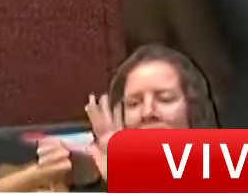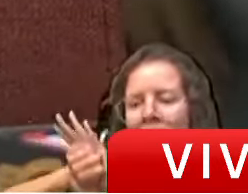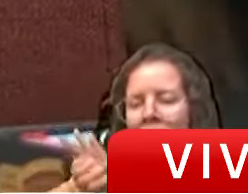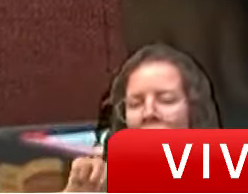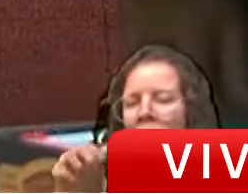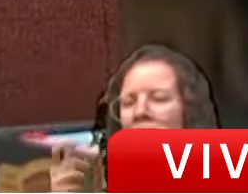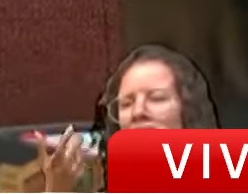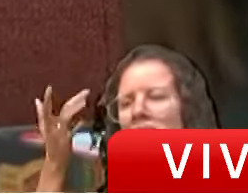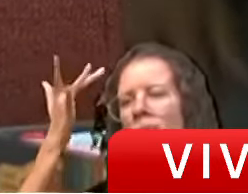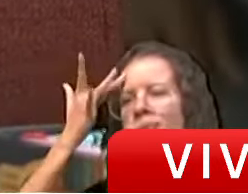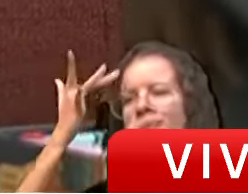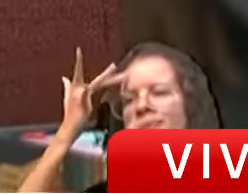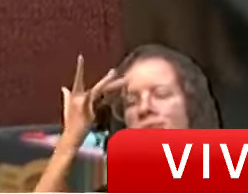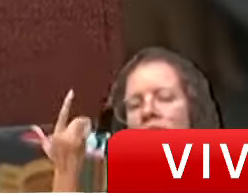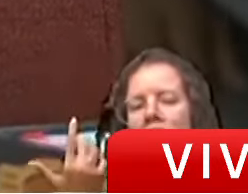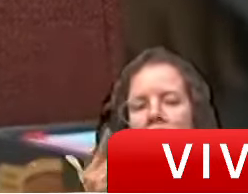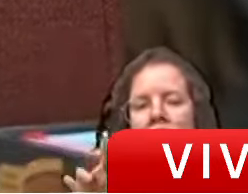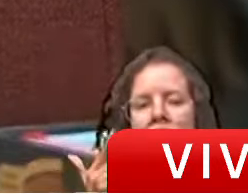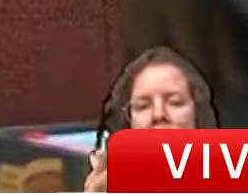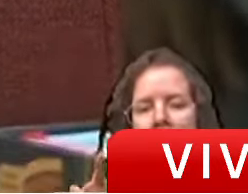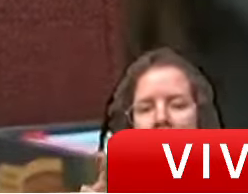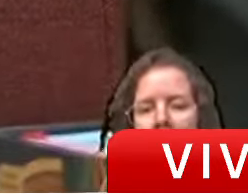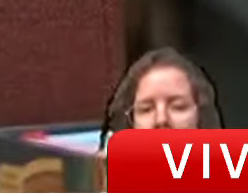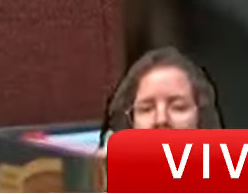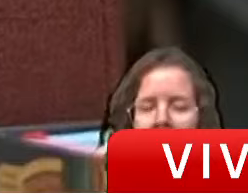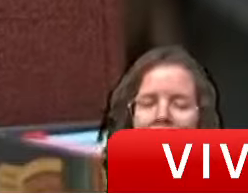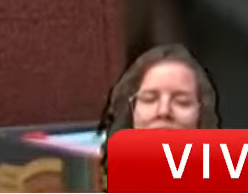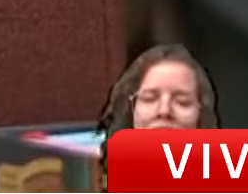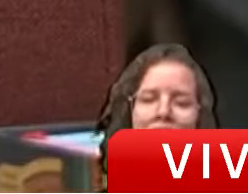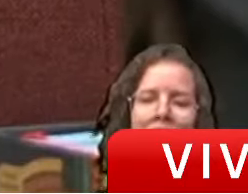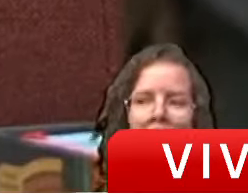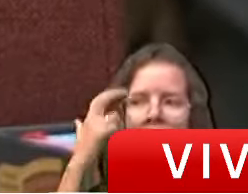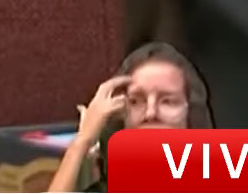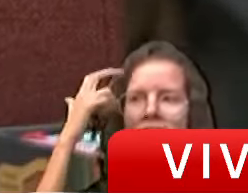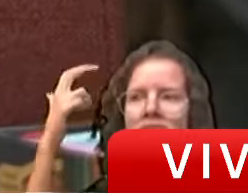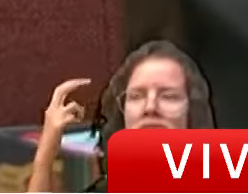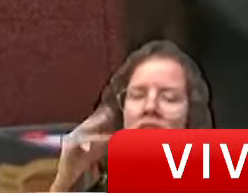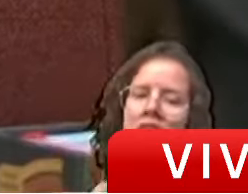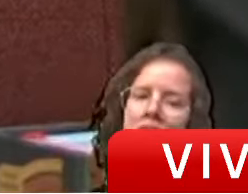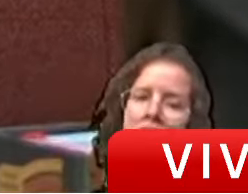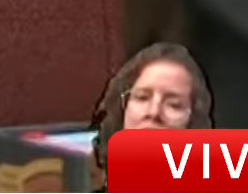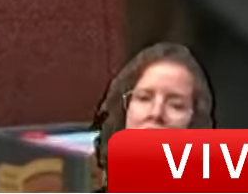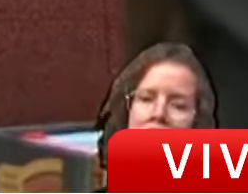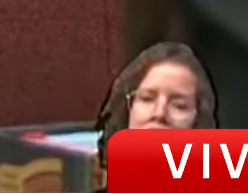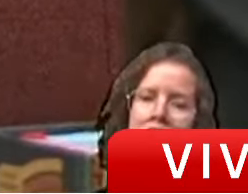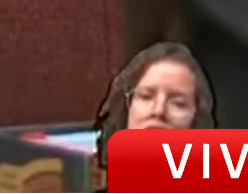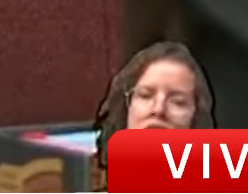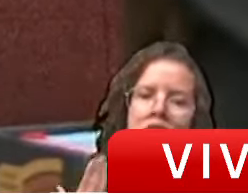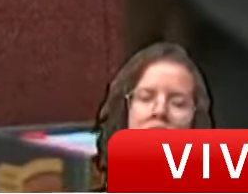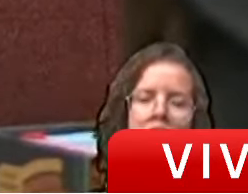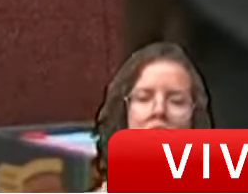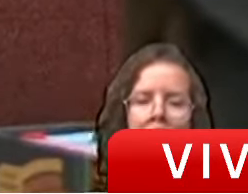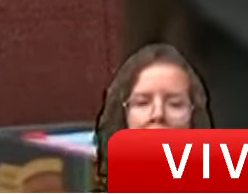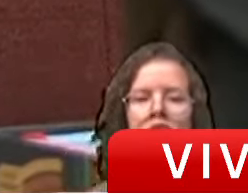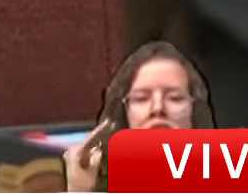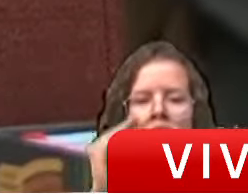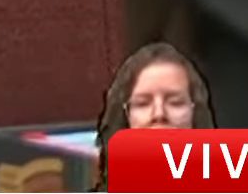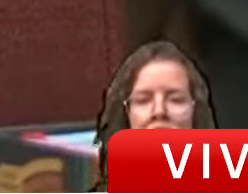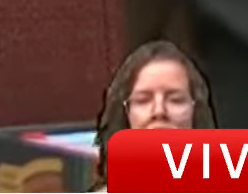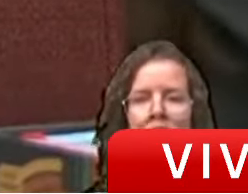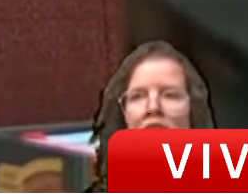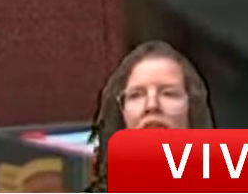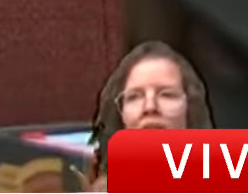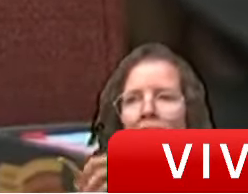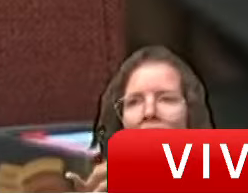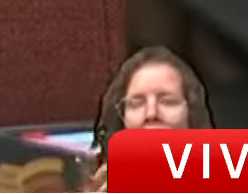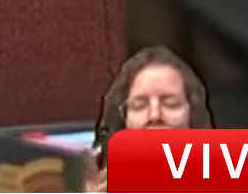sem qualquer tracinho de inteligência porque aí vossa excelência se auto prender por uma falsificação num órgão